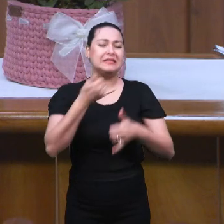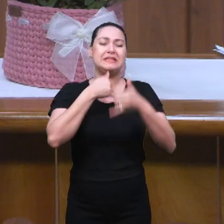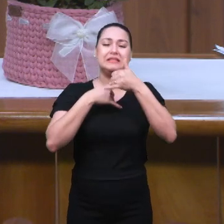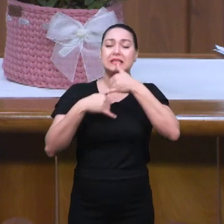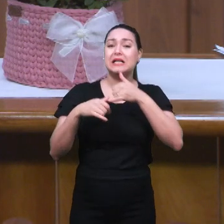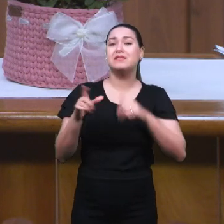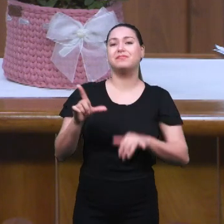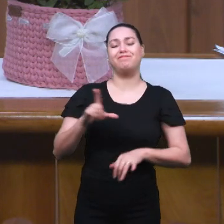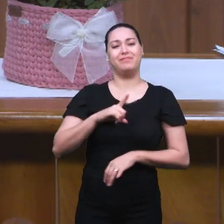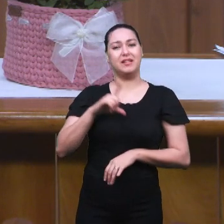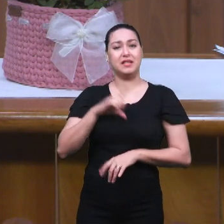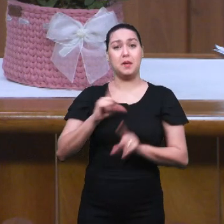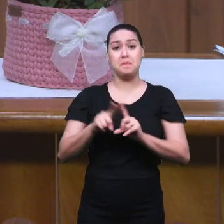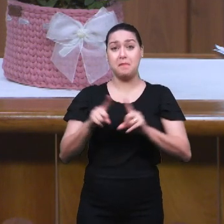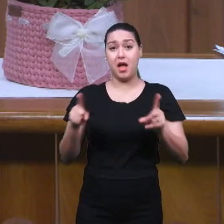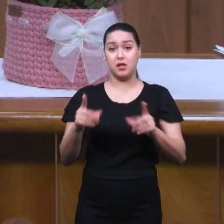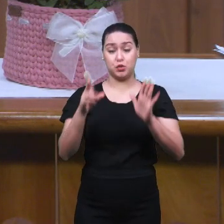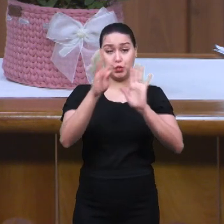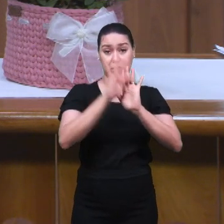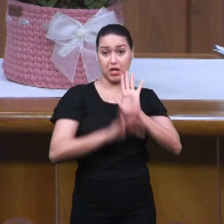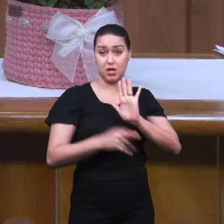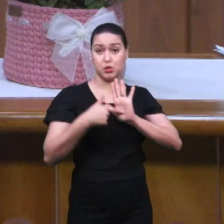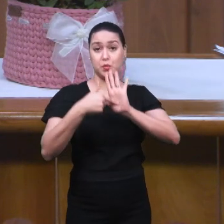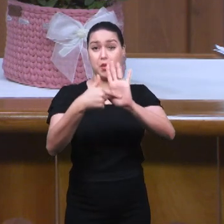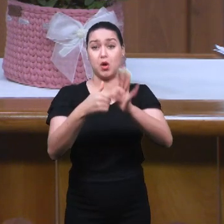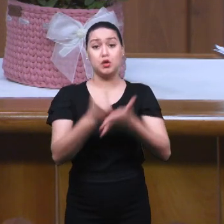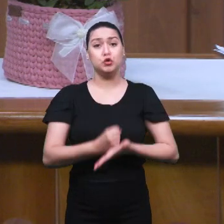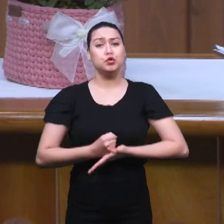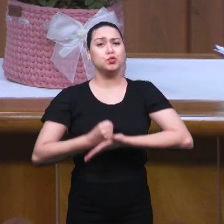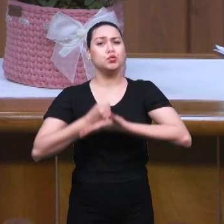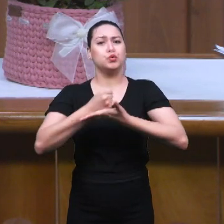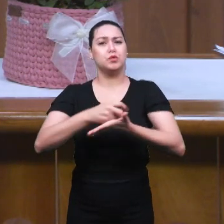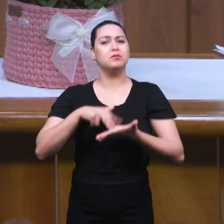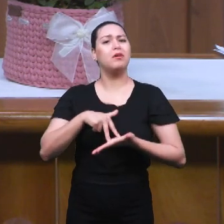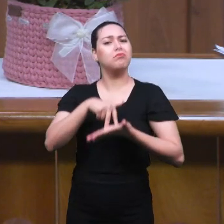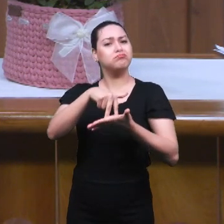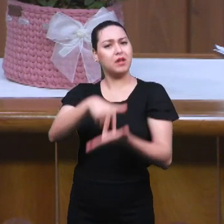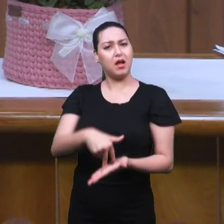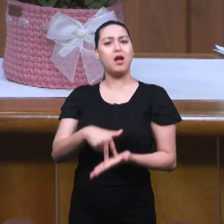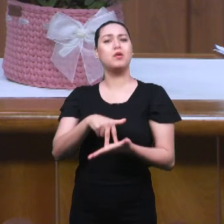assim, sustentai-me com passas, com maçãs.